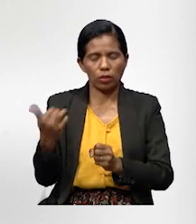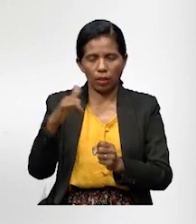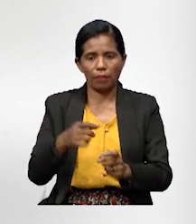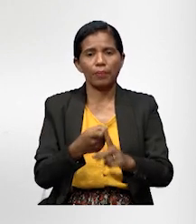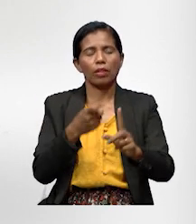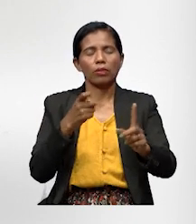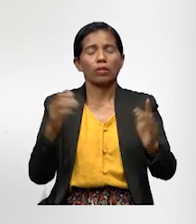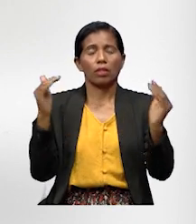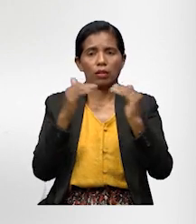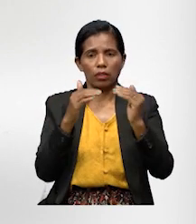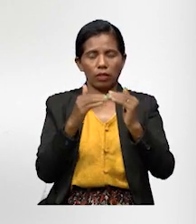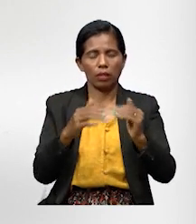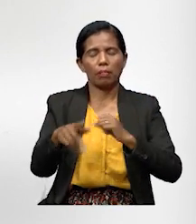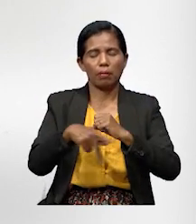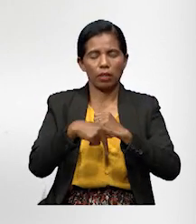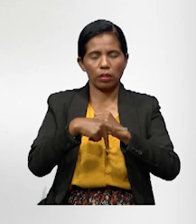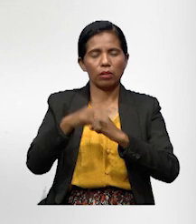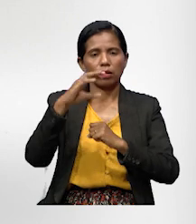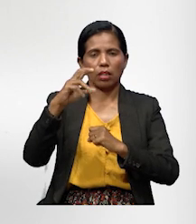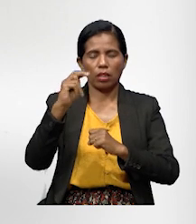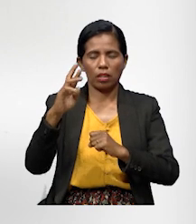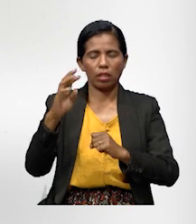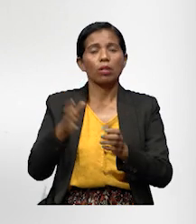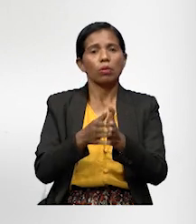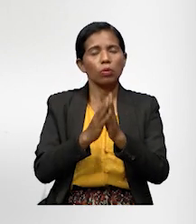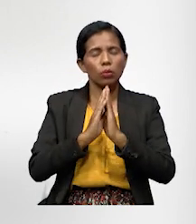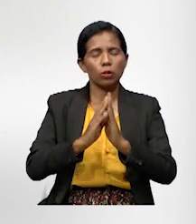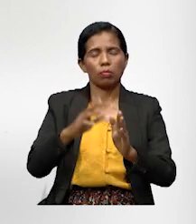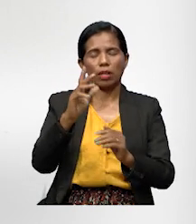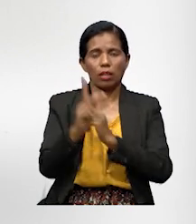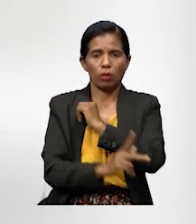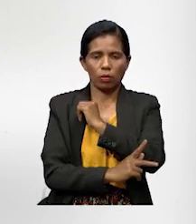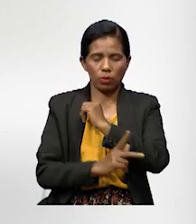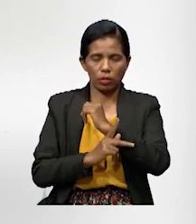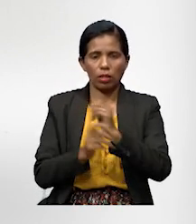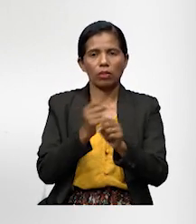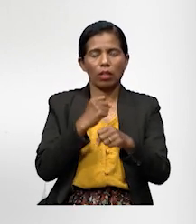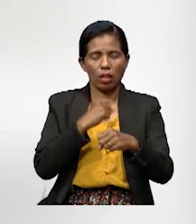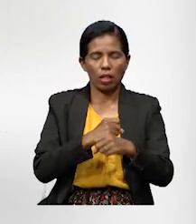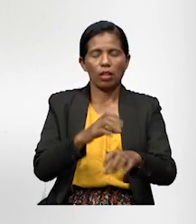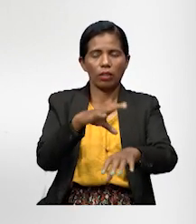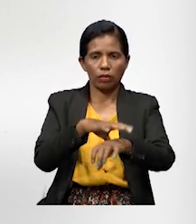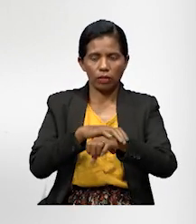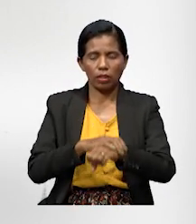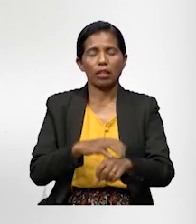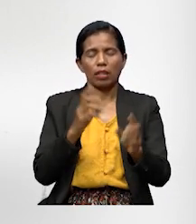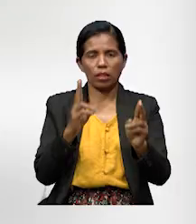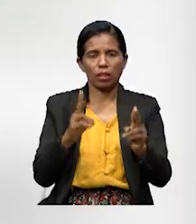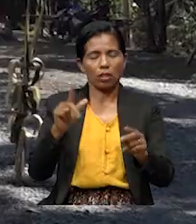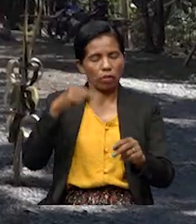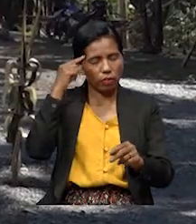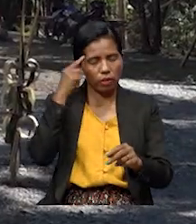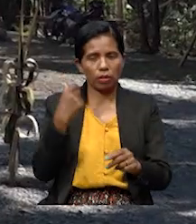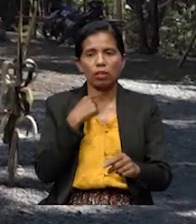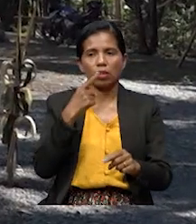comunicado imprensa né, bancada Senartemos russo da Comissão Anticorrupção, atuhalo atuação imediatamente para governante